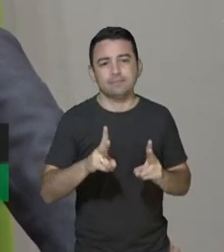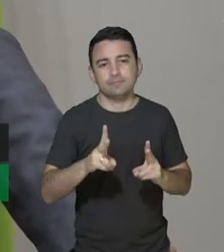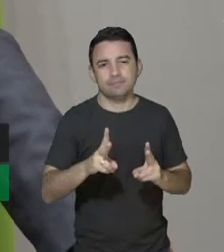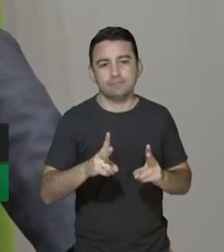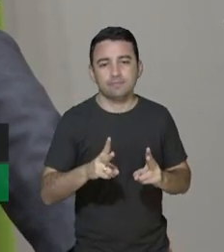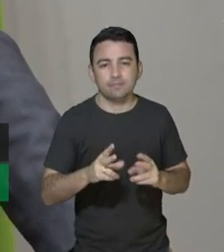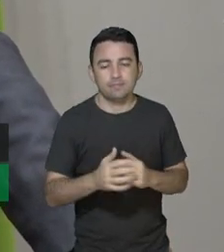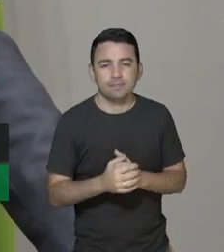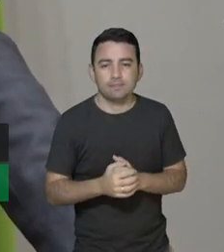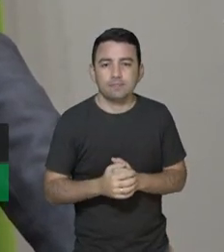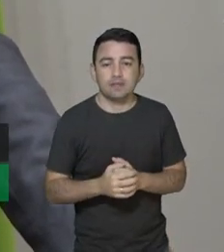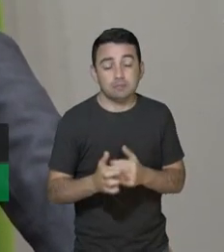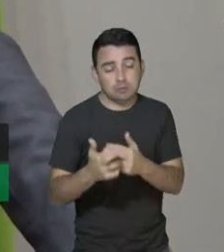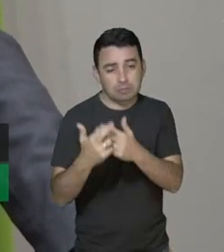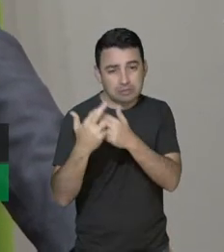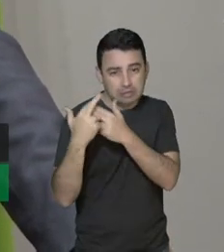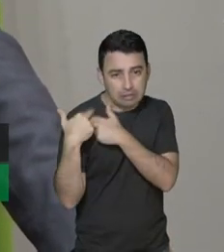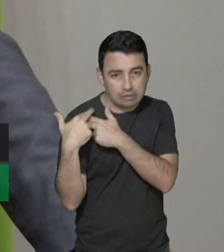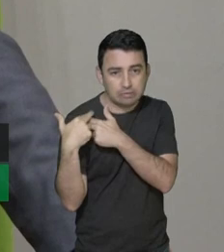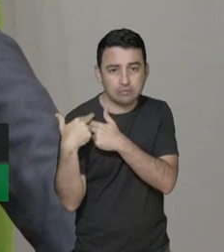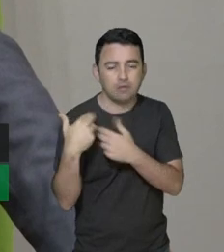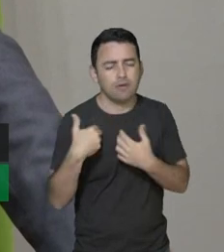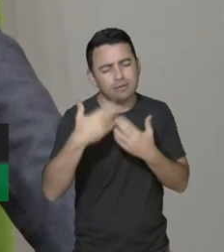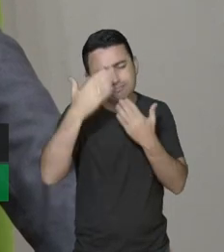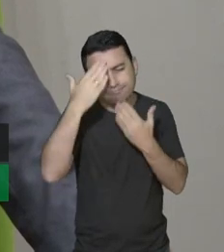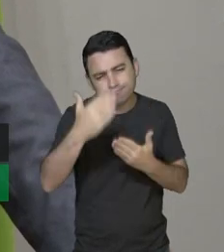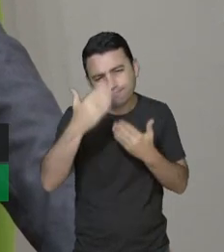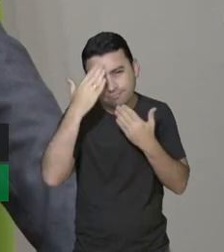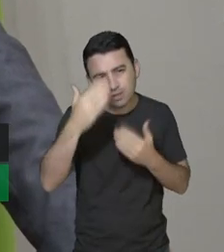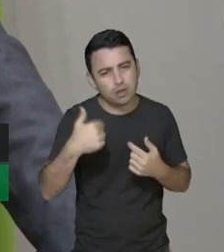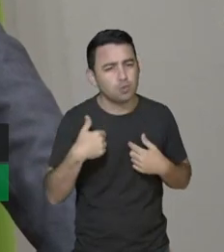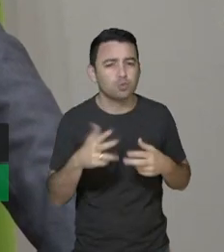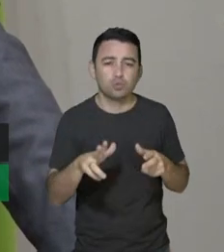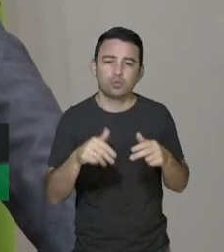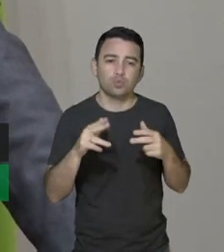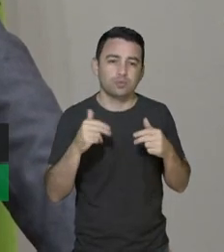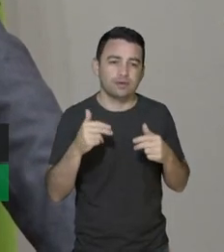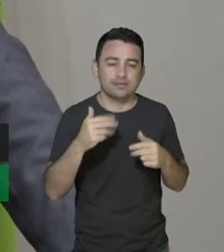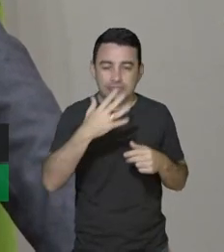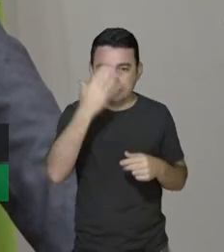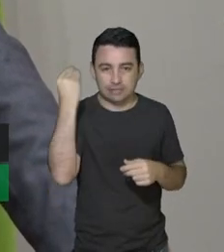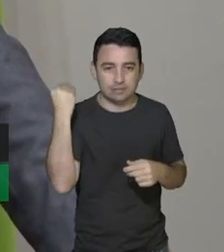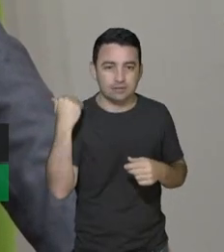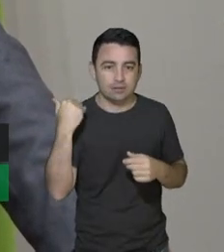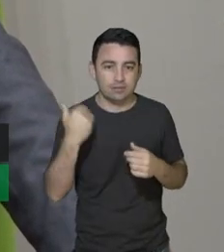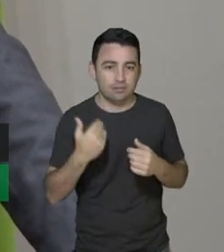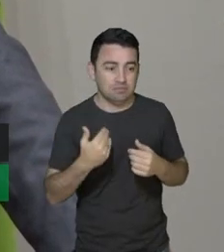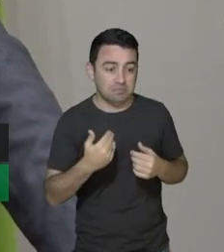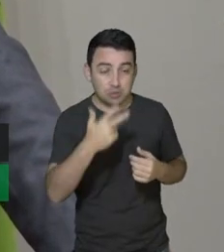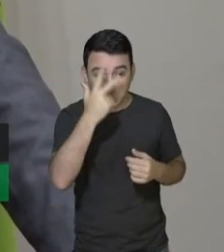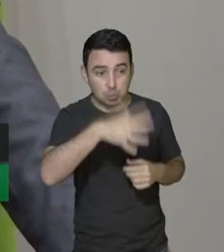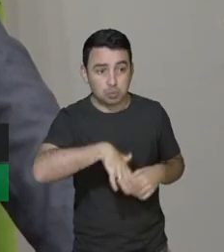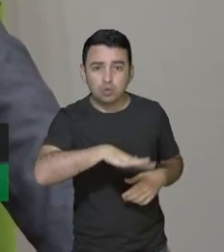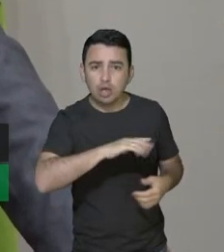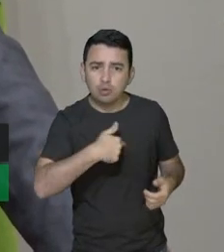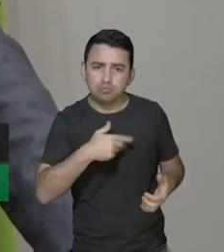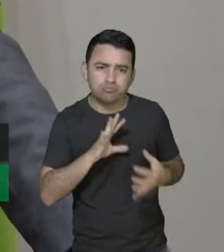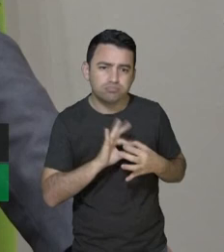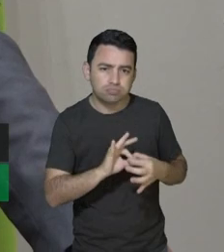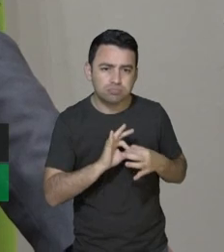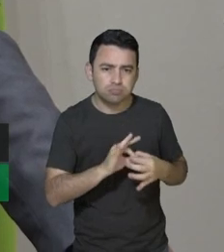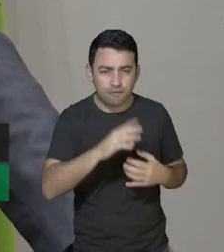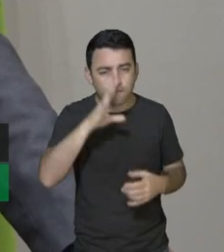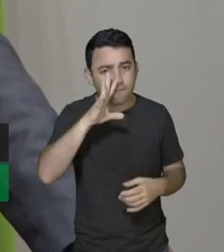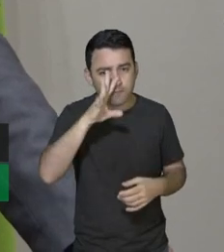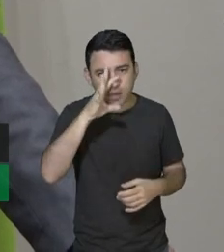nosso mandato. Então, quero agradecer, eu nunca fui de deixar ninguém na estrada, também sempre fui muito fiel